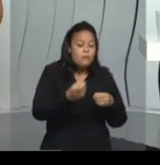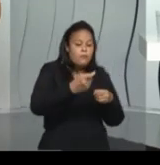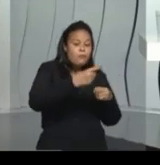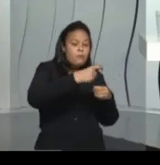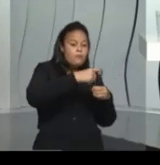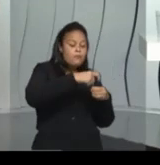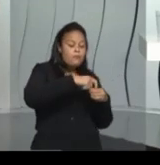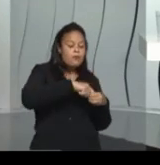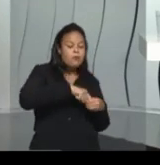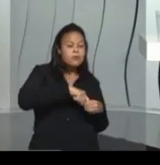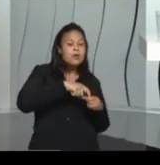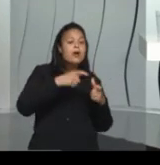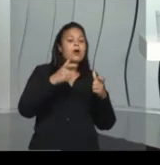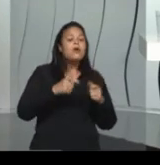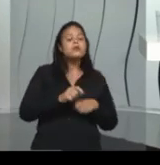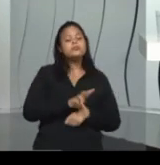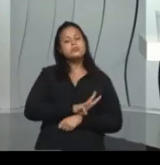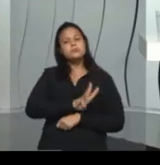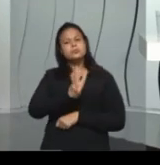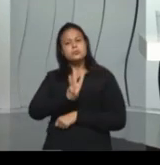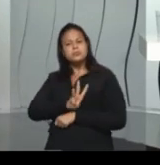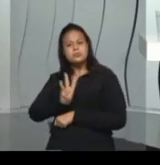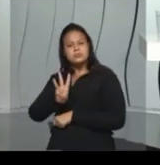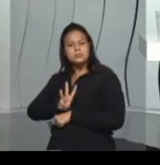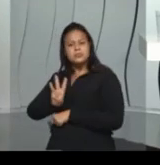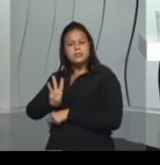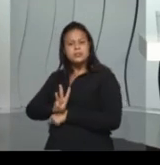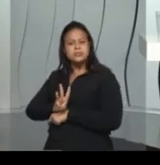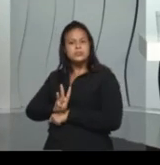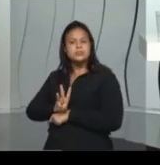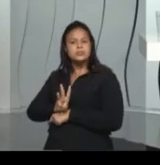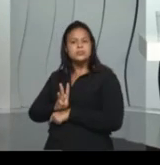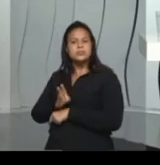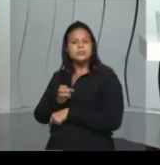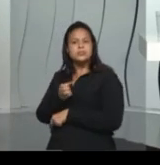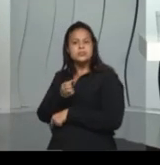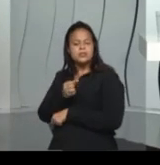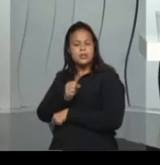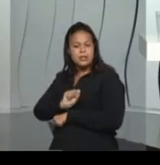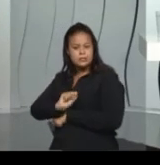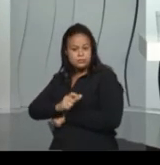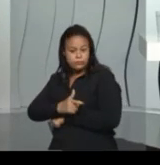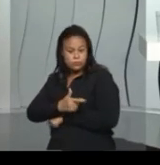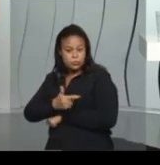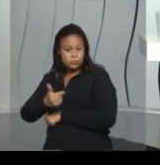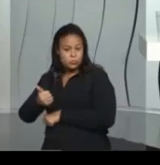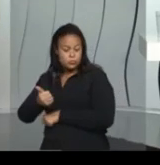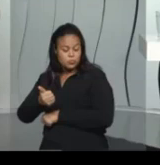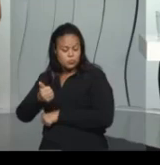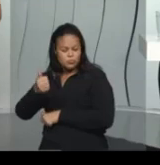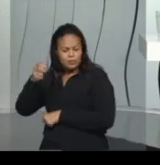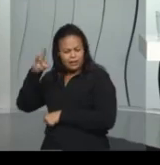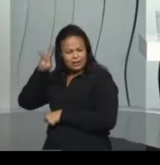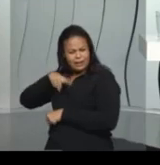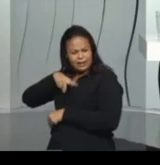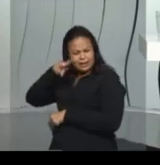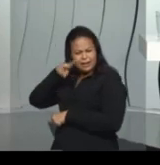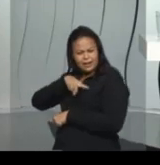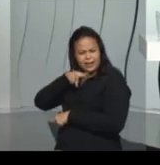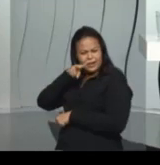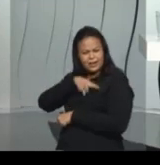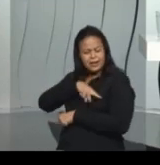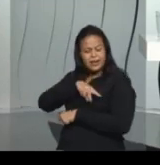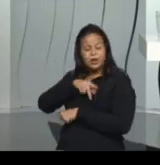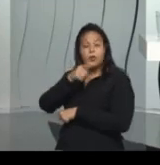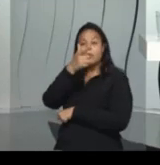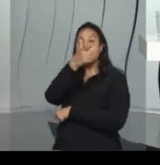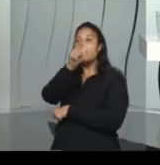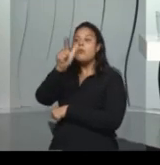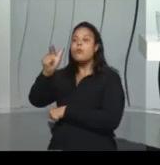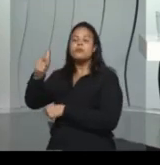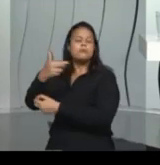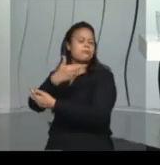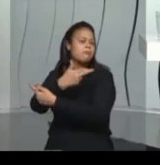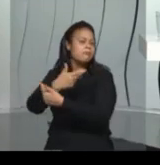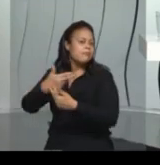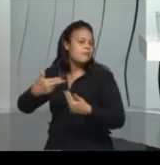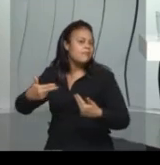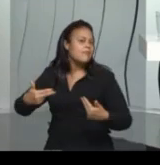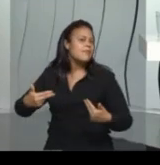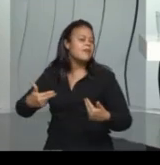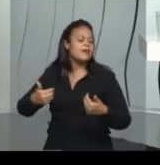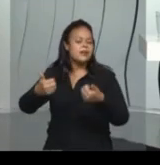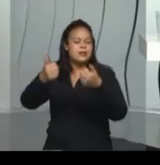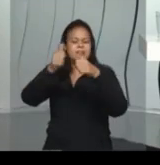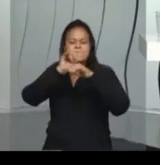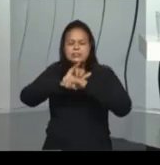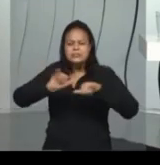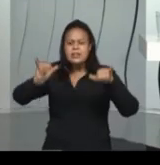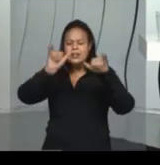no site do Sul 21, né, S21, e leiam os outros relatos desses brasileiros